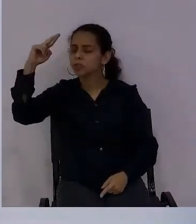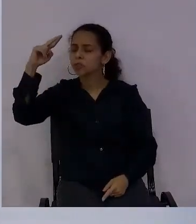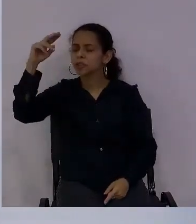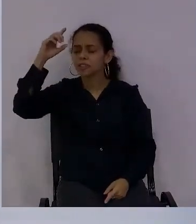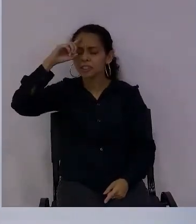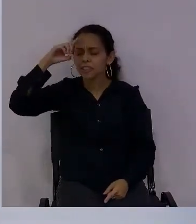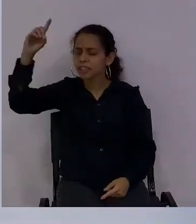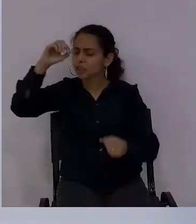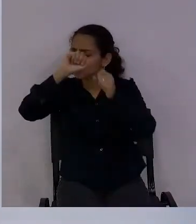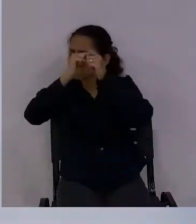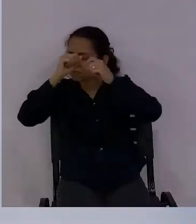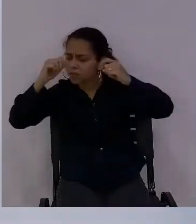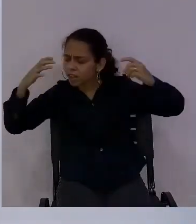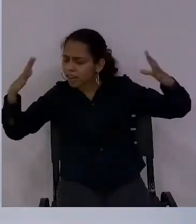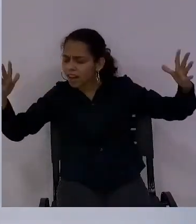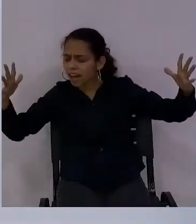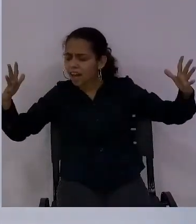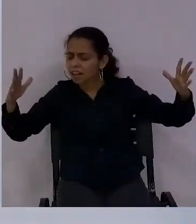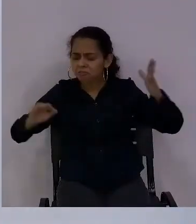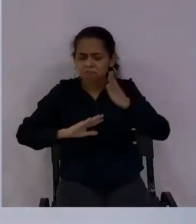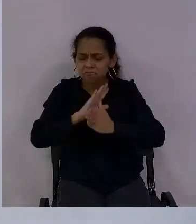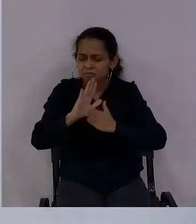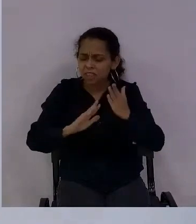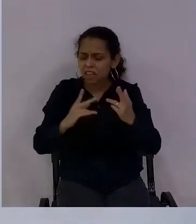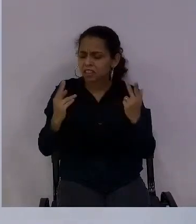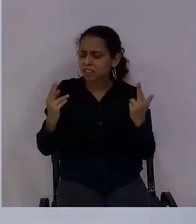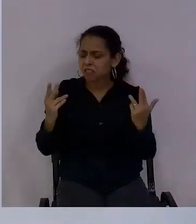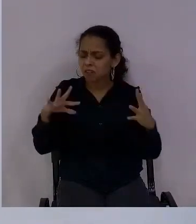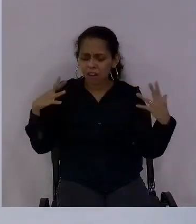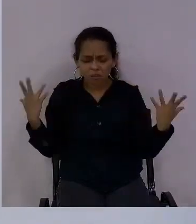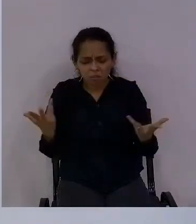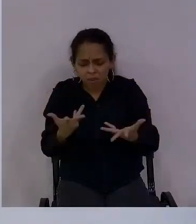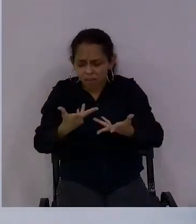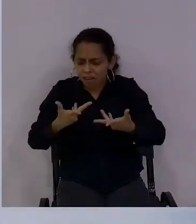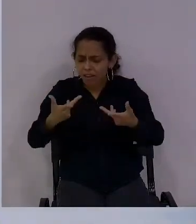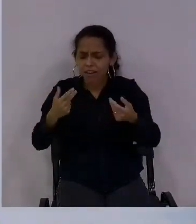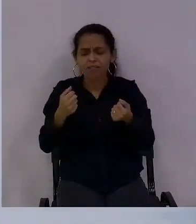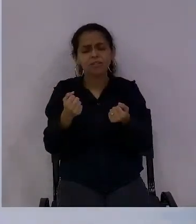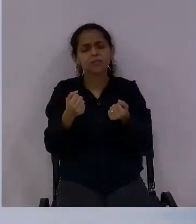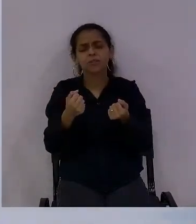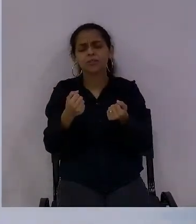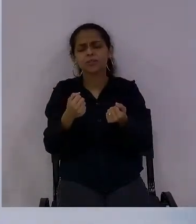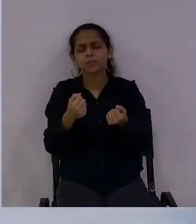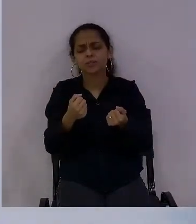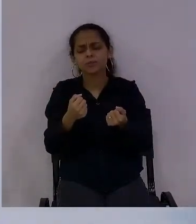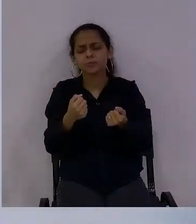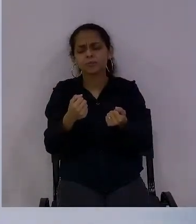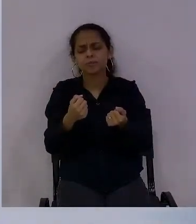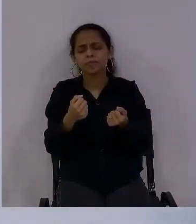Deus, grandioso, incomparável, maravilhoso,